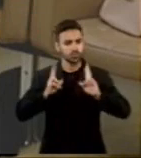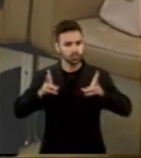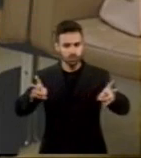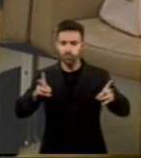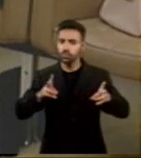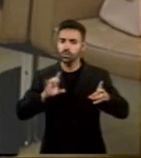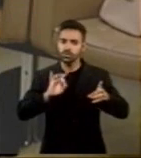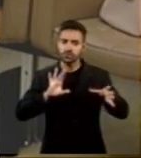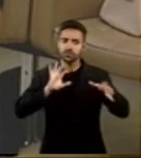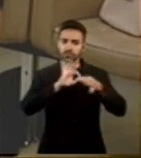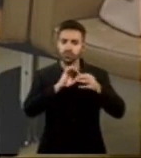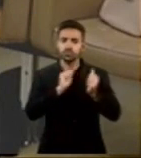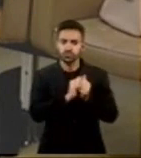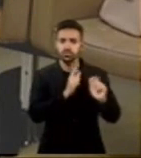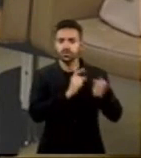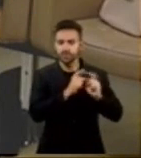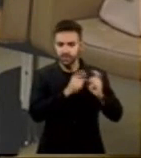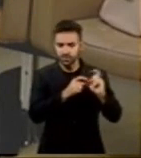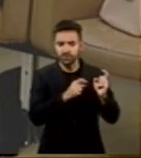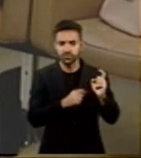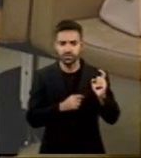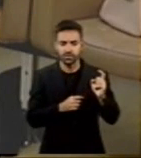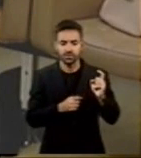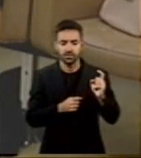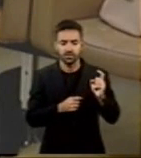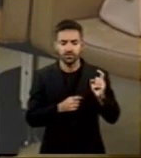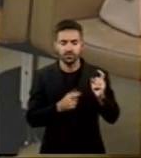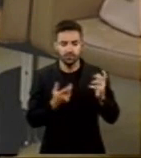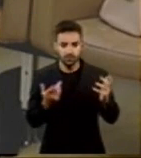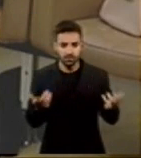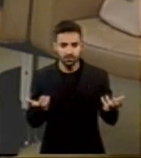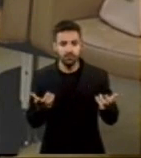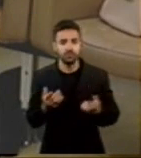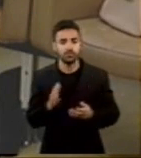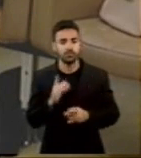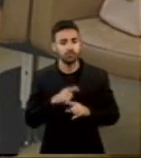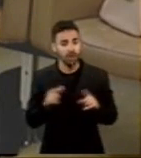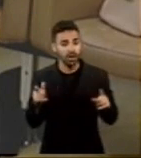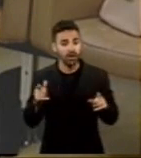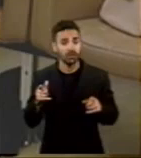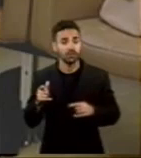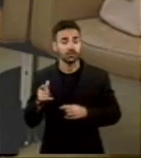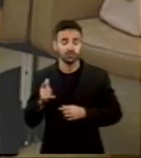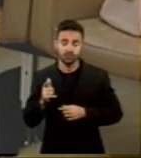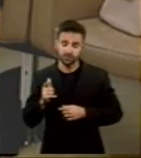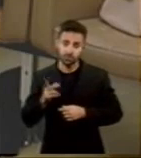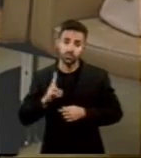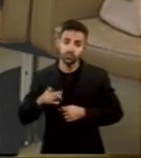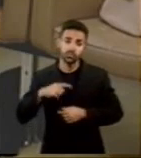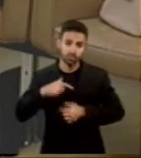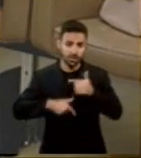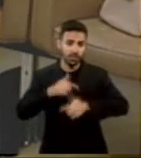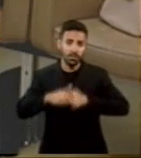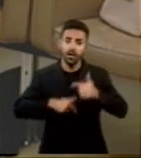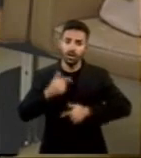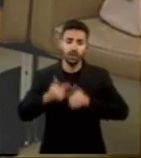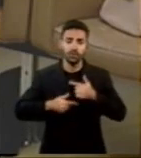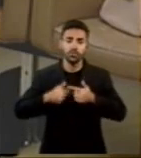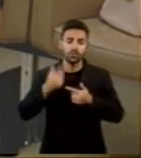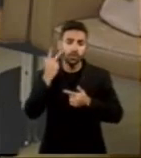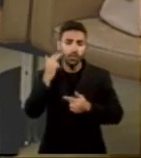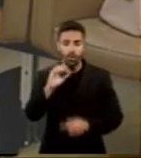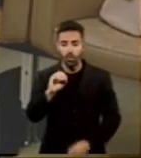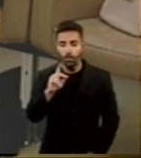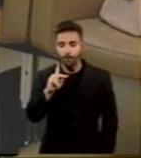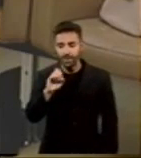com seus trabalhadores administrativos e tal, e passou boa parte, mas eles ainda fazem operacional, excelências. Aqui eu quero deixar claro aos